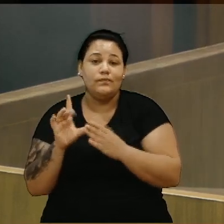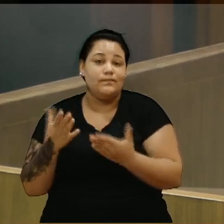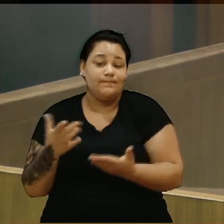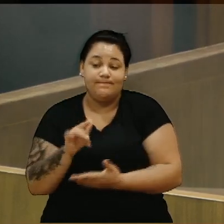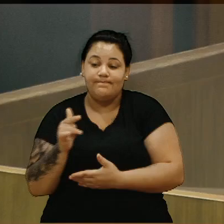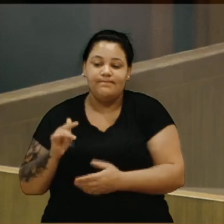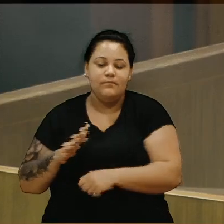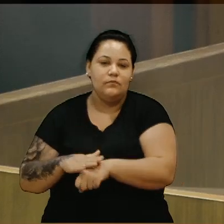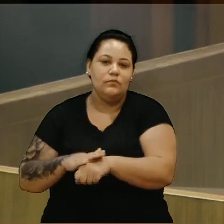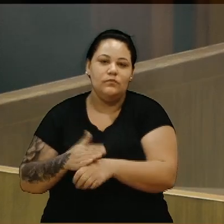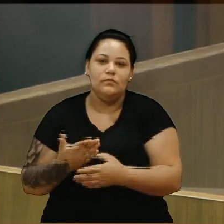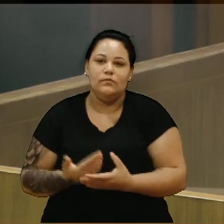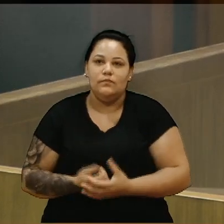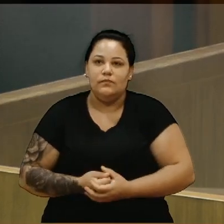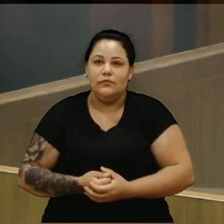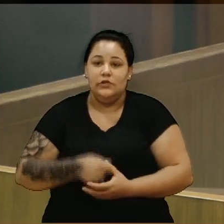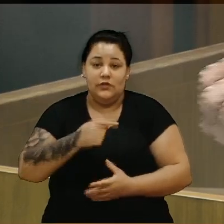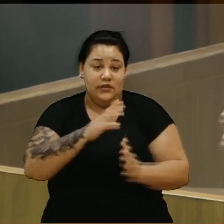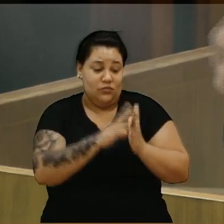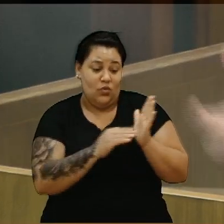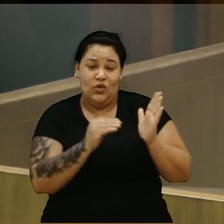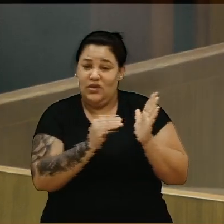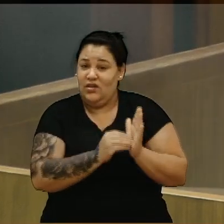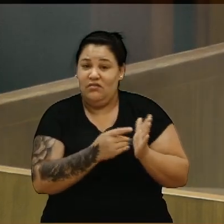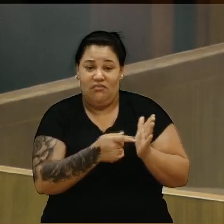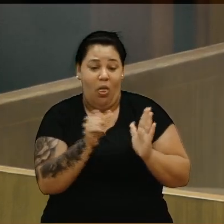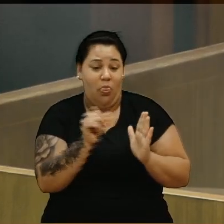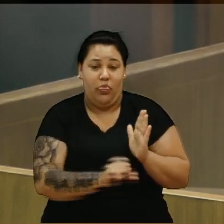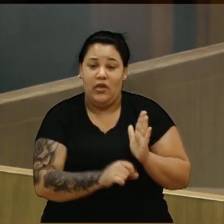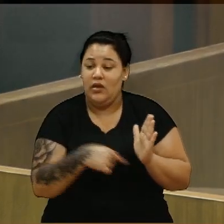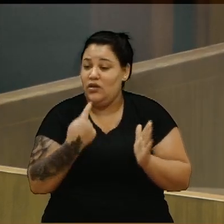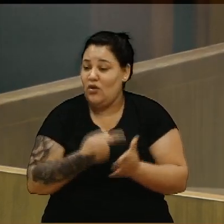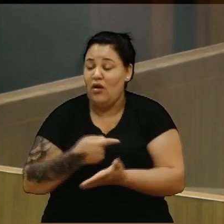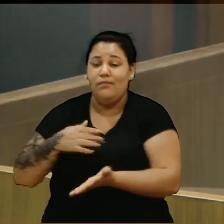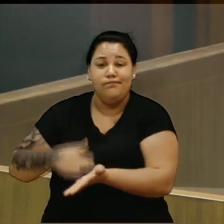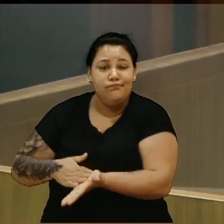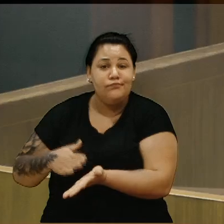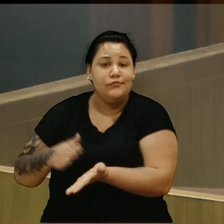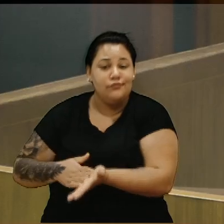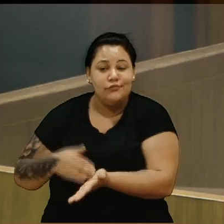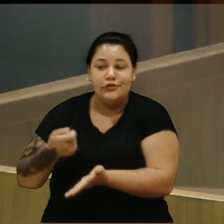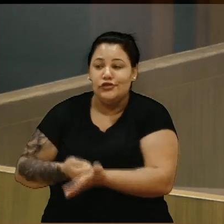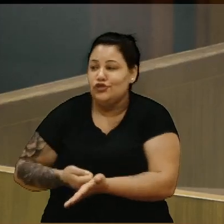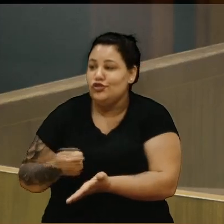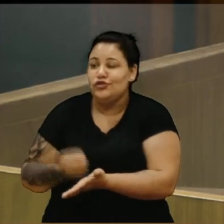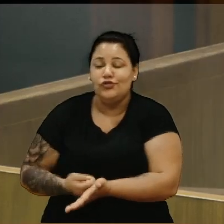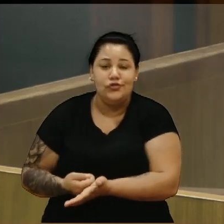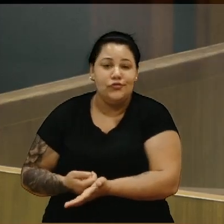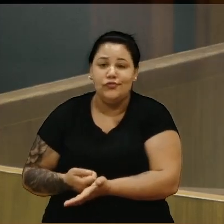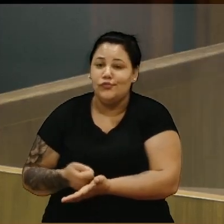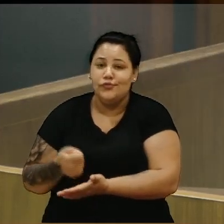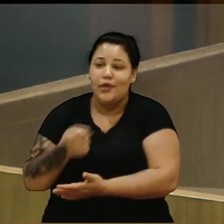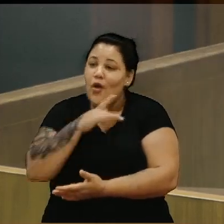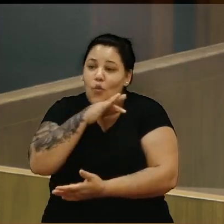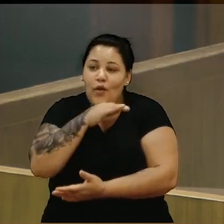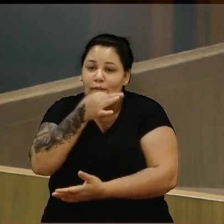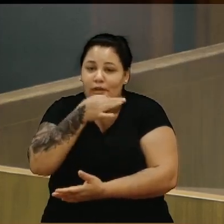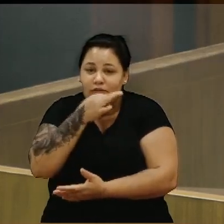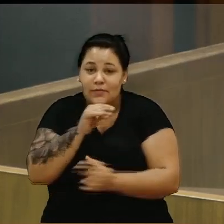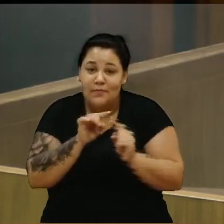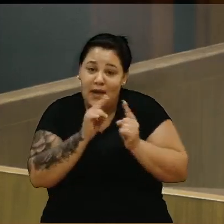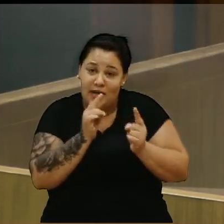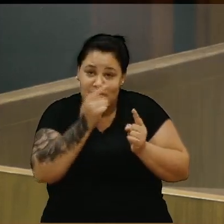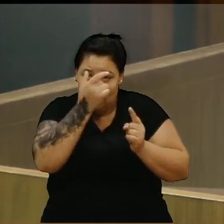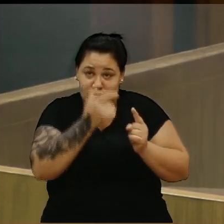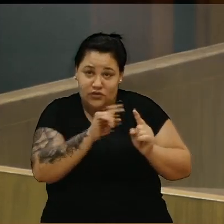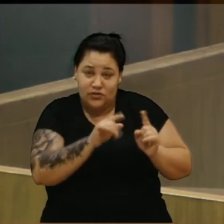momentos. Então, daqui a pouco, esse modelo está falido e nós estamos insistindo num modelo que já não tem mais o que oferecer para Caxias. Mas acho que essa frente, vereador Eloy,